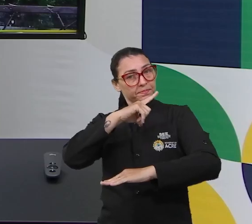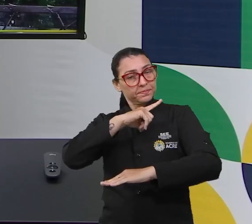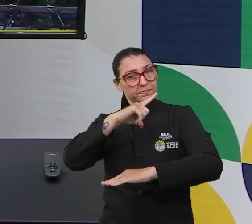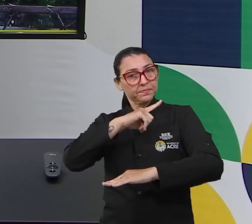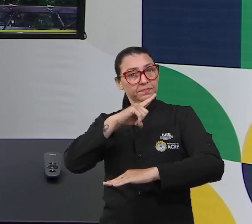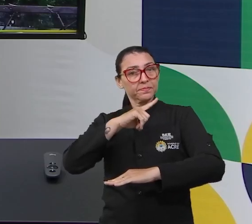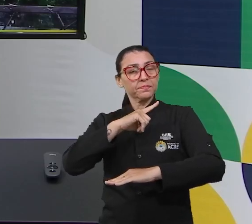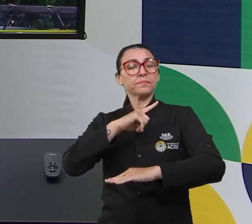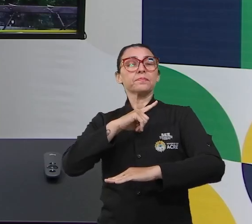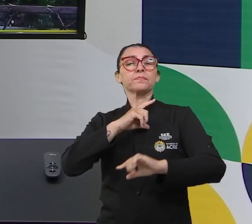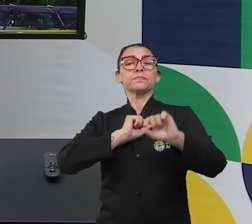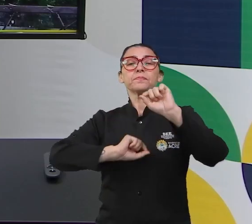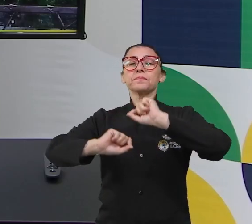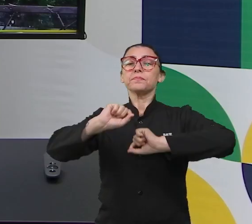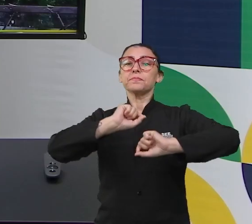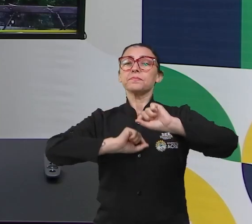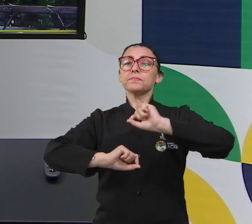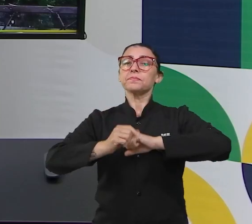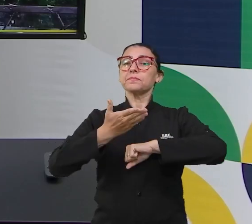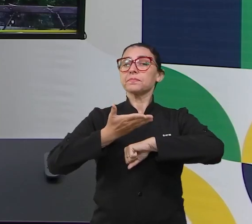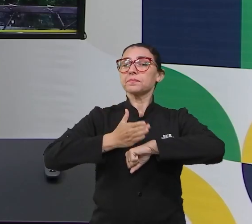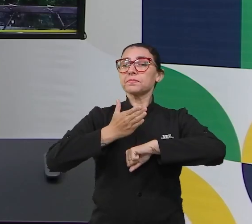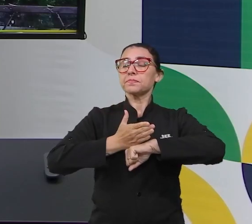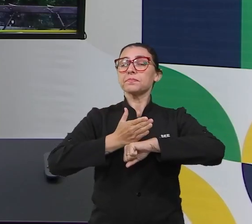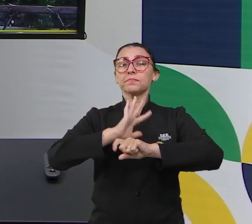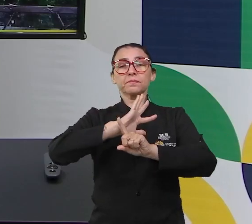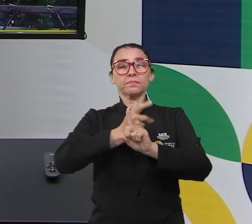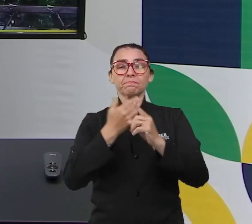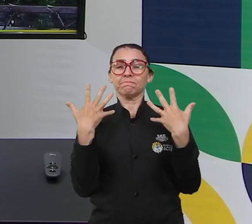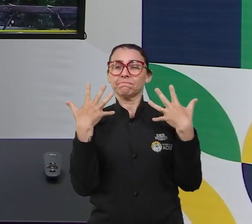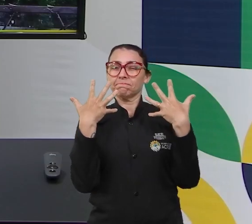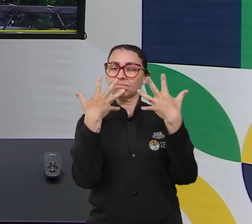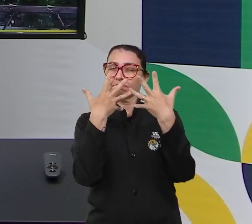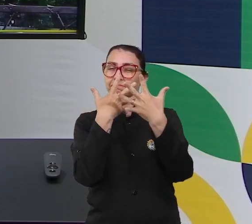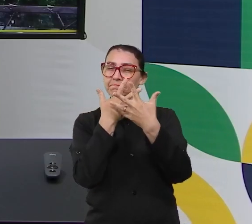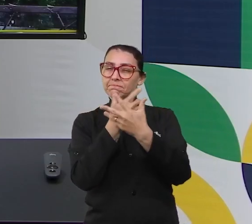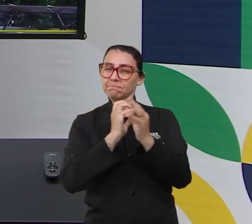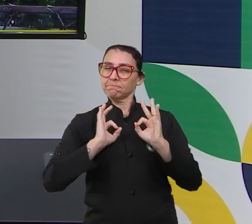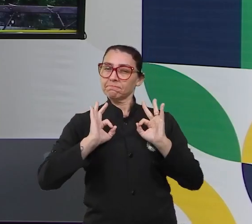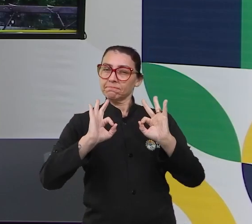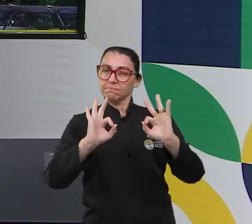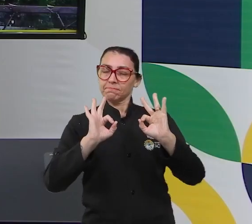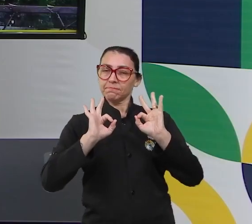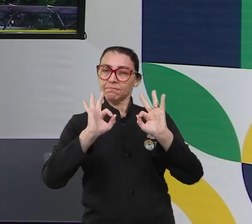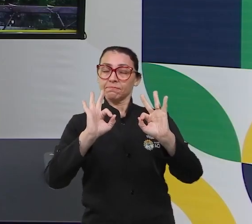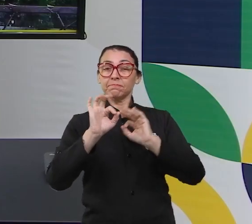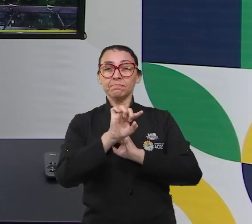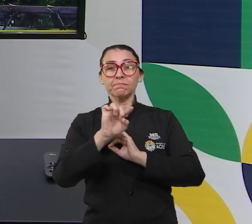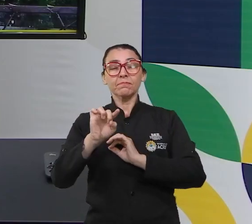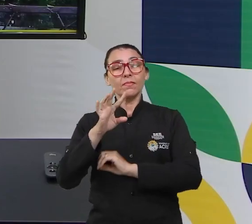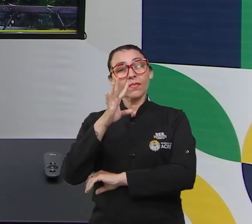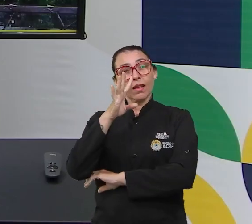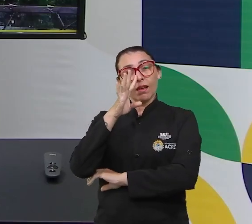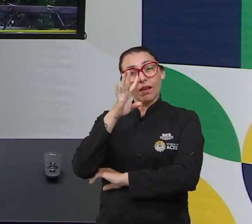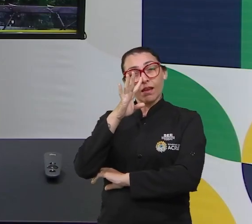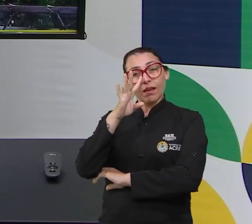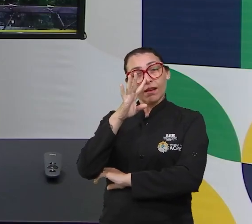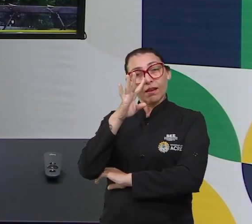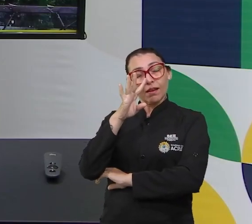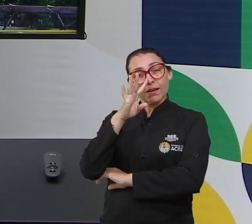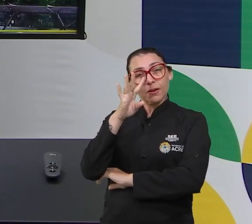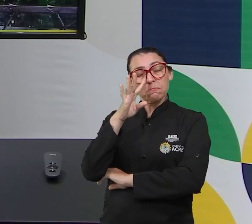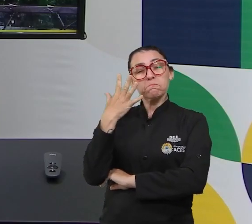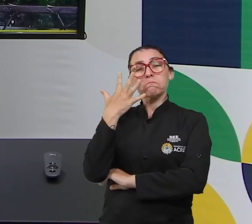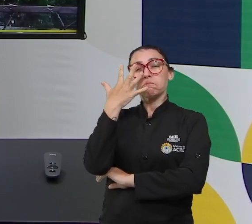aí o costume de associar arte à beleza, né? A você apreciar uma